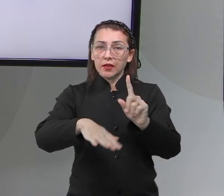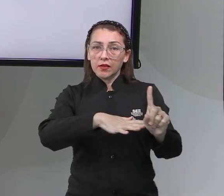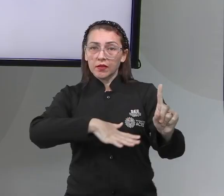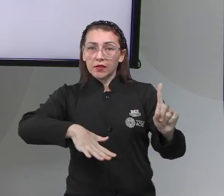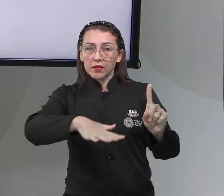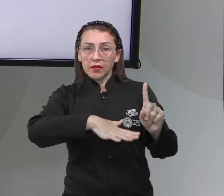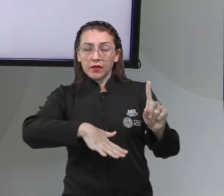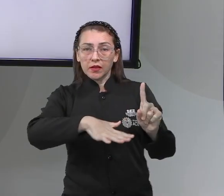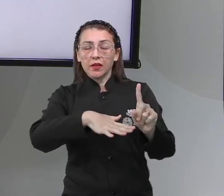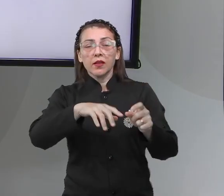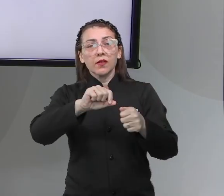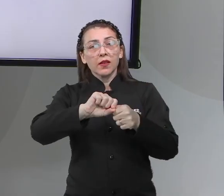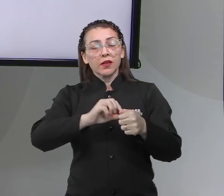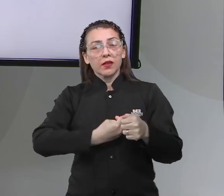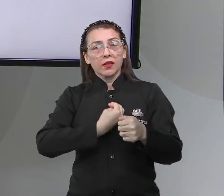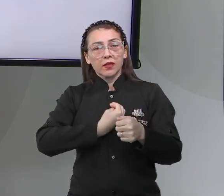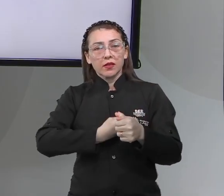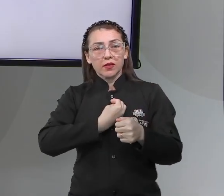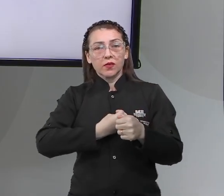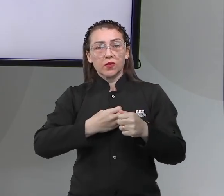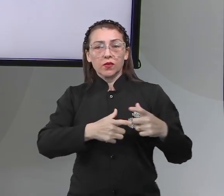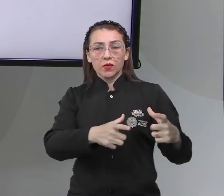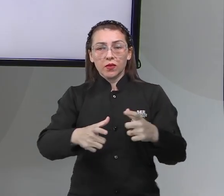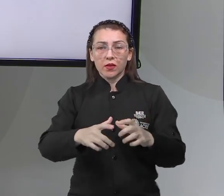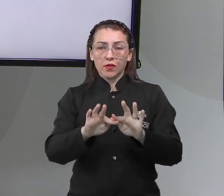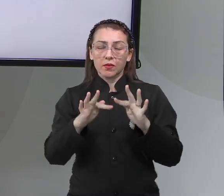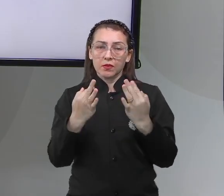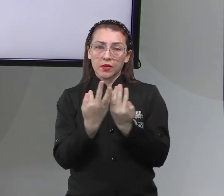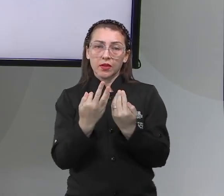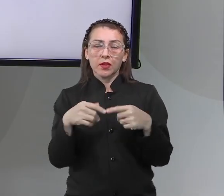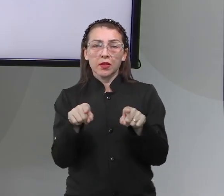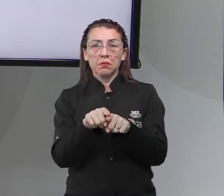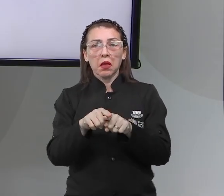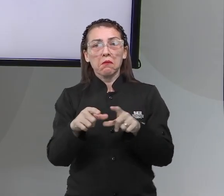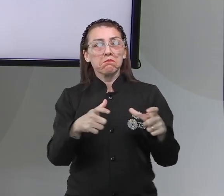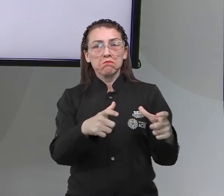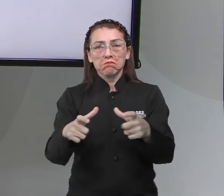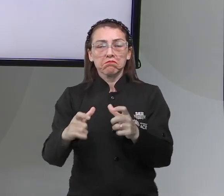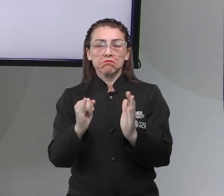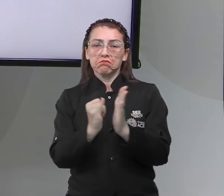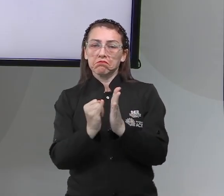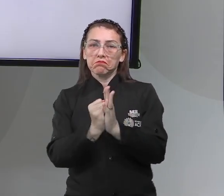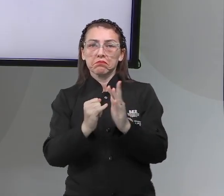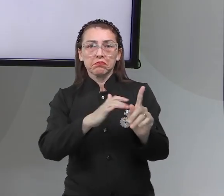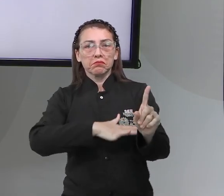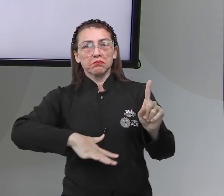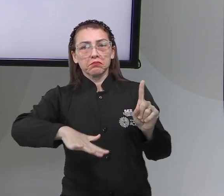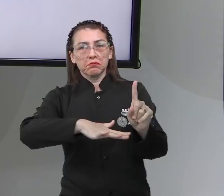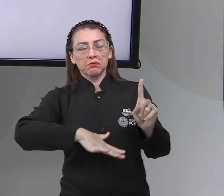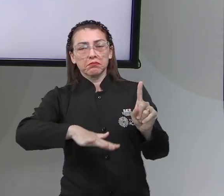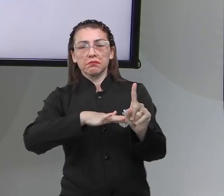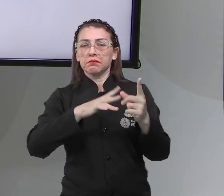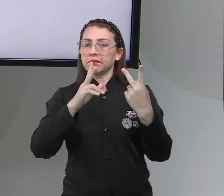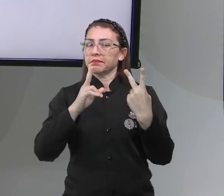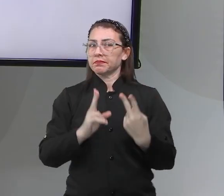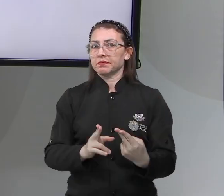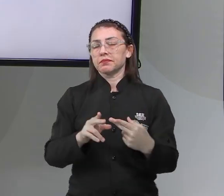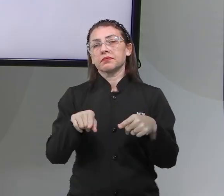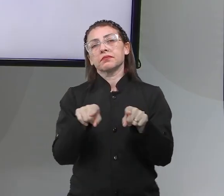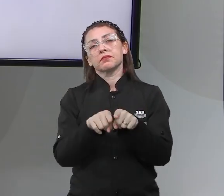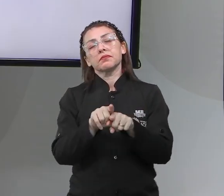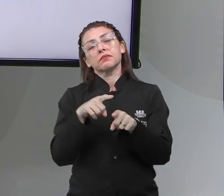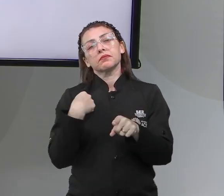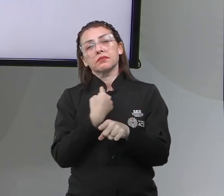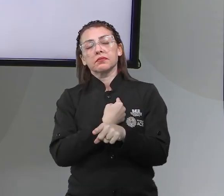O poder ele se faz presente no ambiente familiar e em qualquer instituição social, da mesma forma que